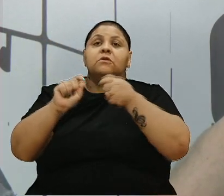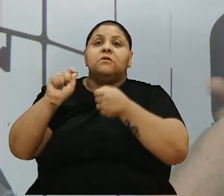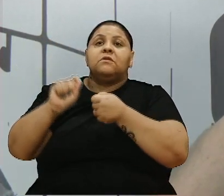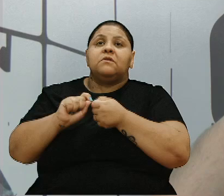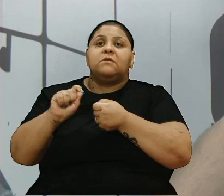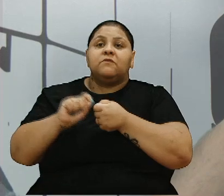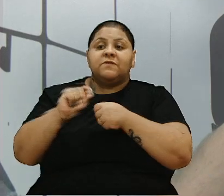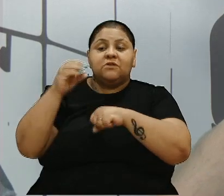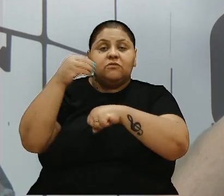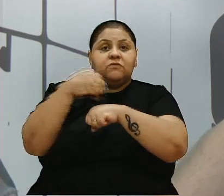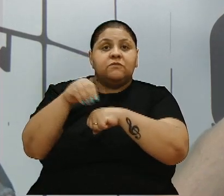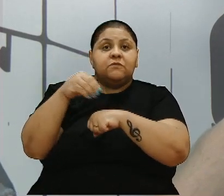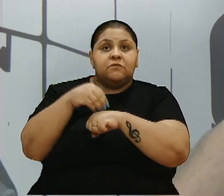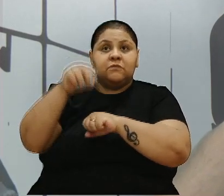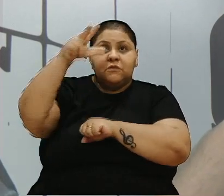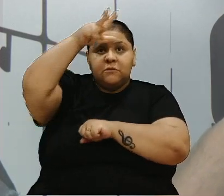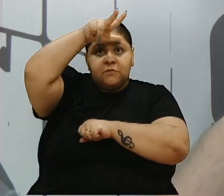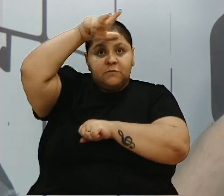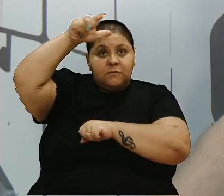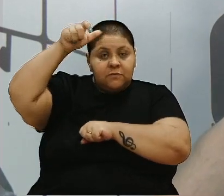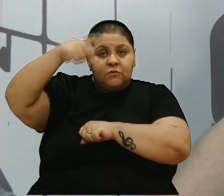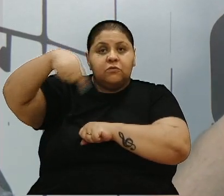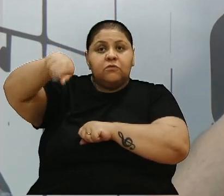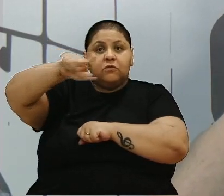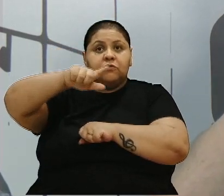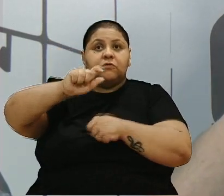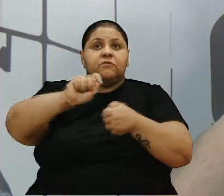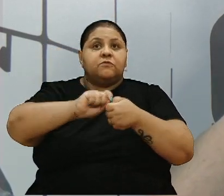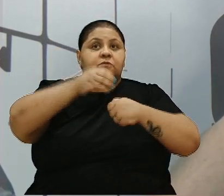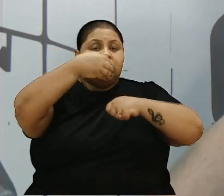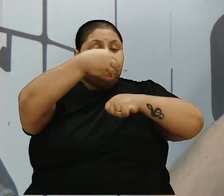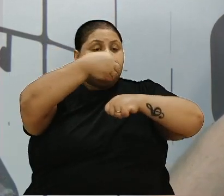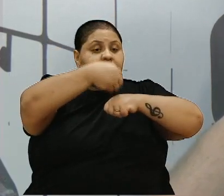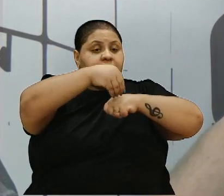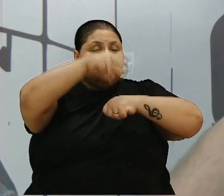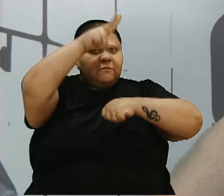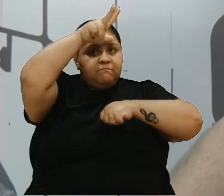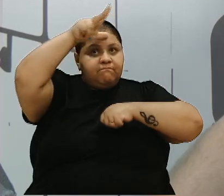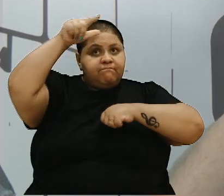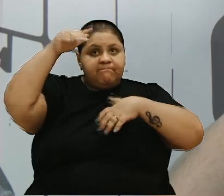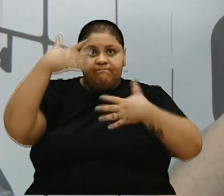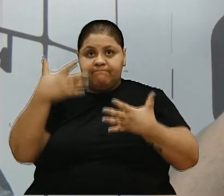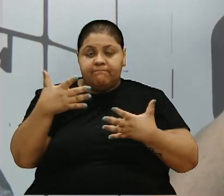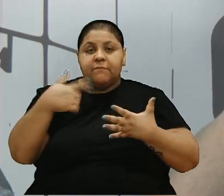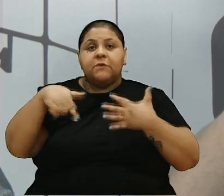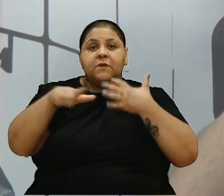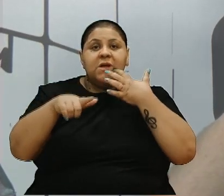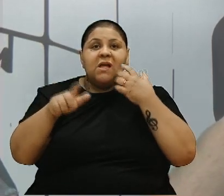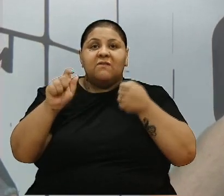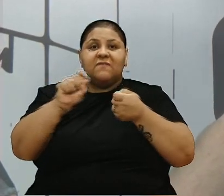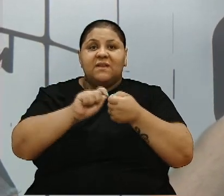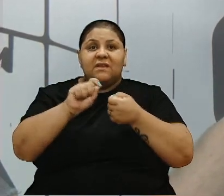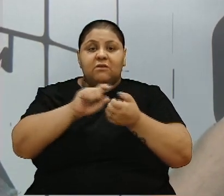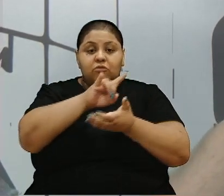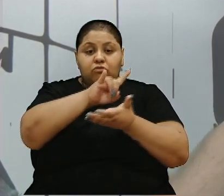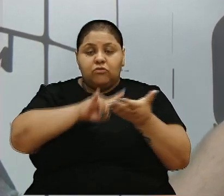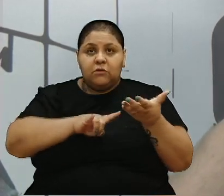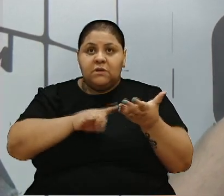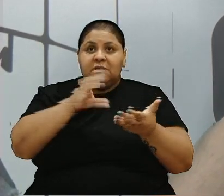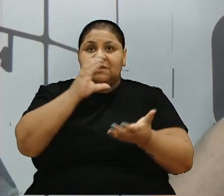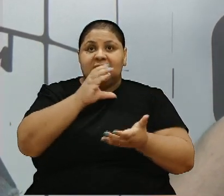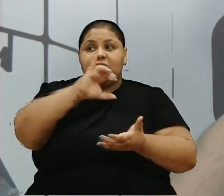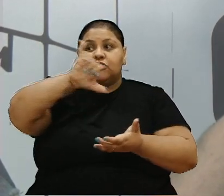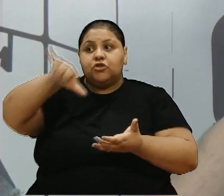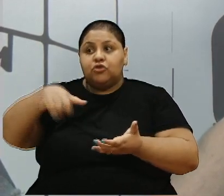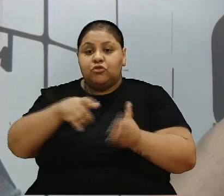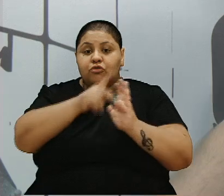uma indicação ao prefeito. Nós realizamos uma indicação ao prefeito e, mesmo assim, nós iremos fazer um ofício para a CCJ para